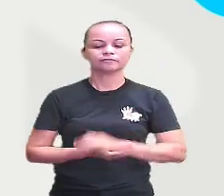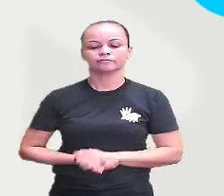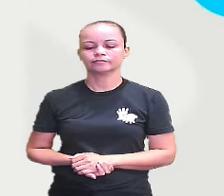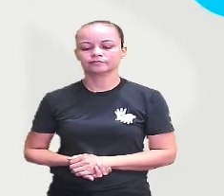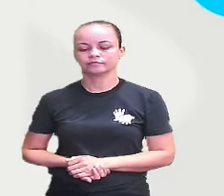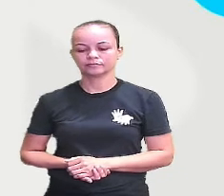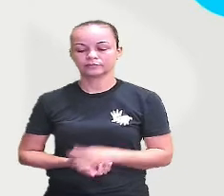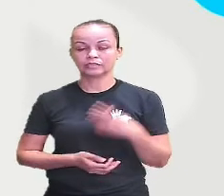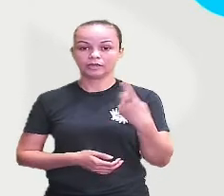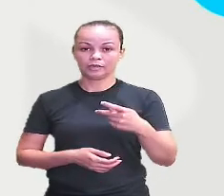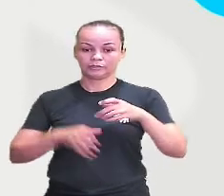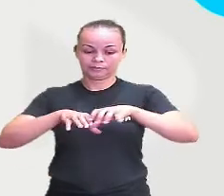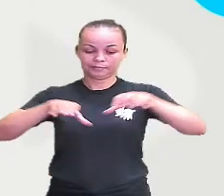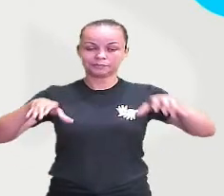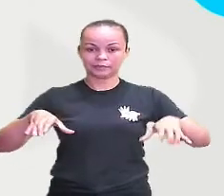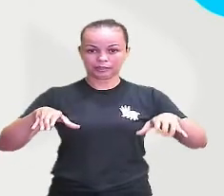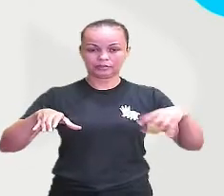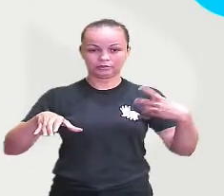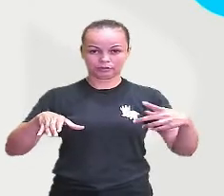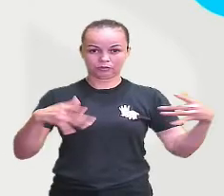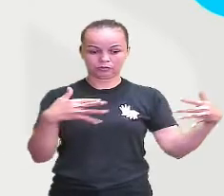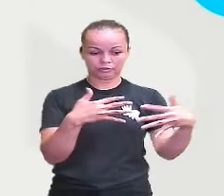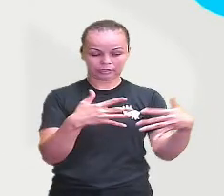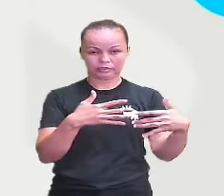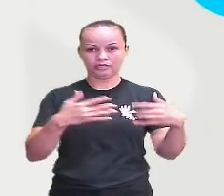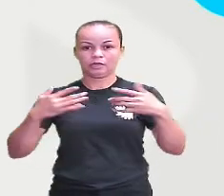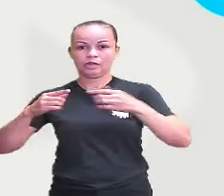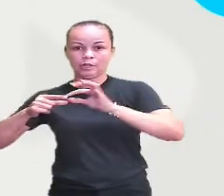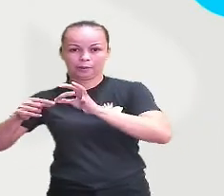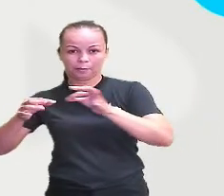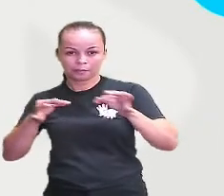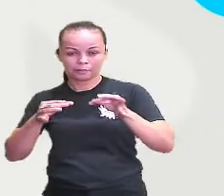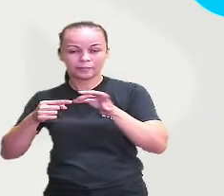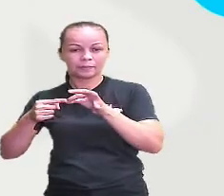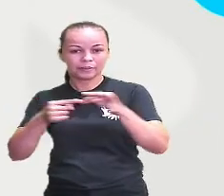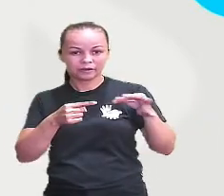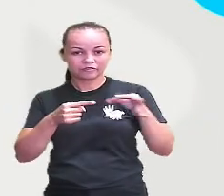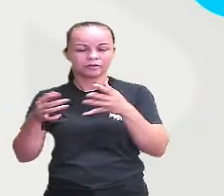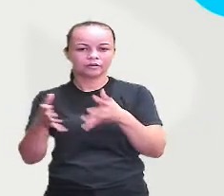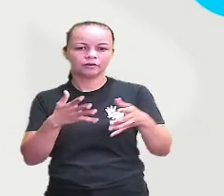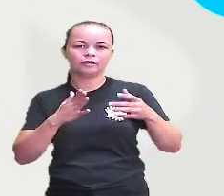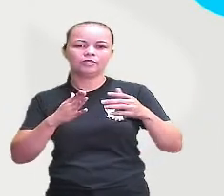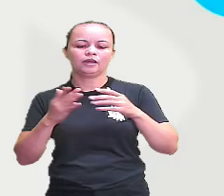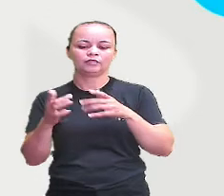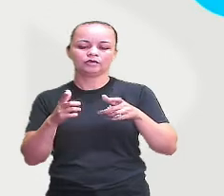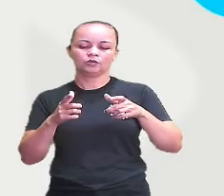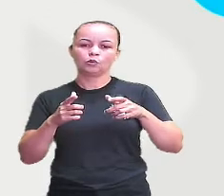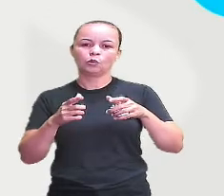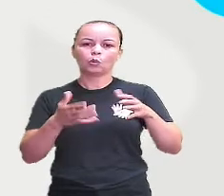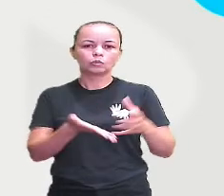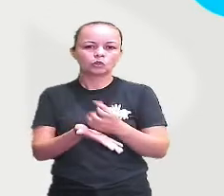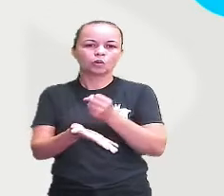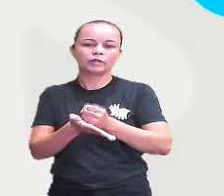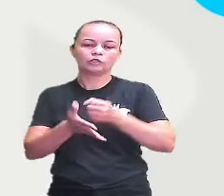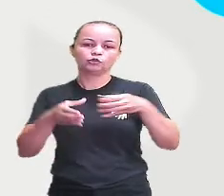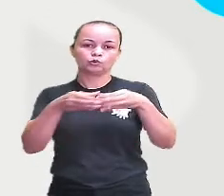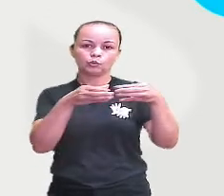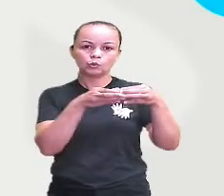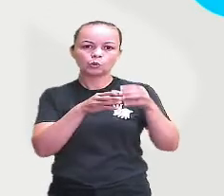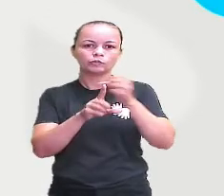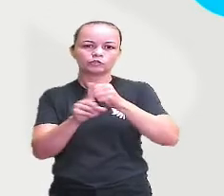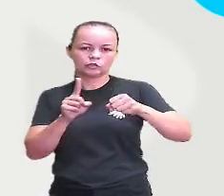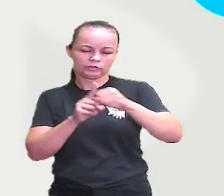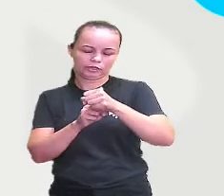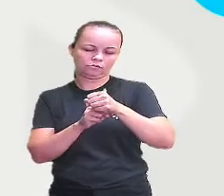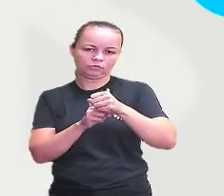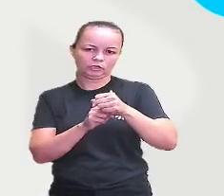Essa separação do espaço urbano entre centro e periferia está ligada também ao domínio dos grupos sociais, tá? Ou seja, quem tem